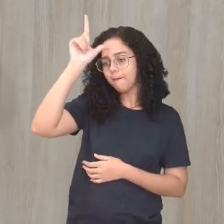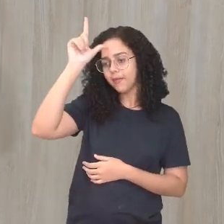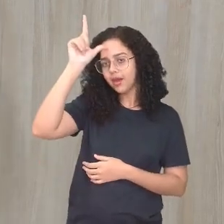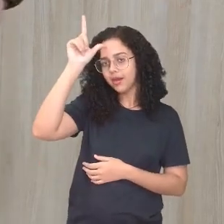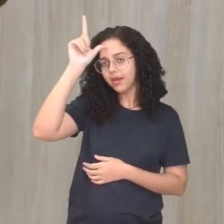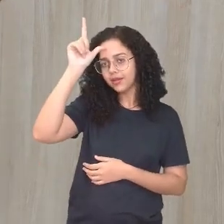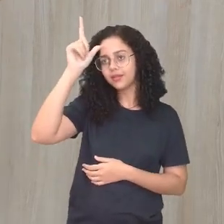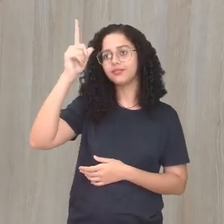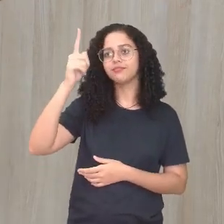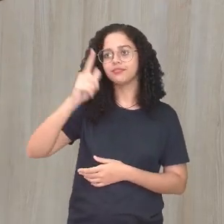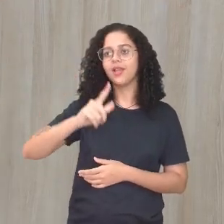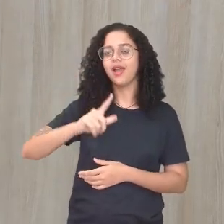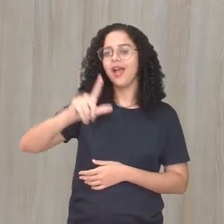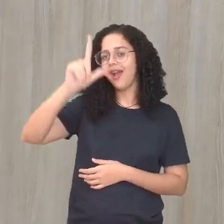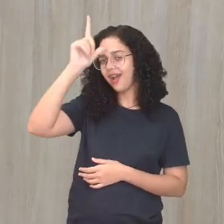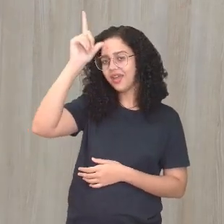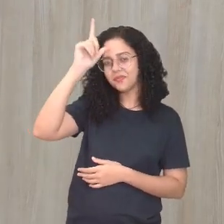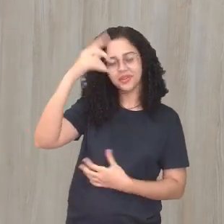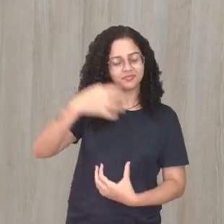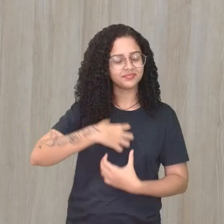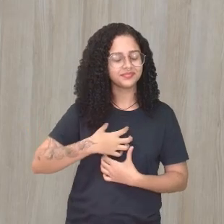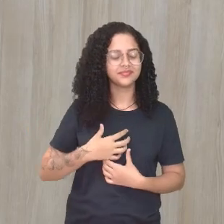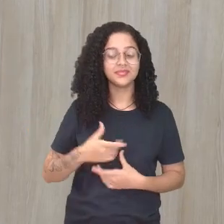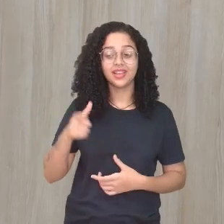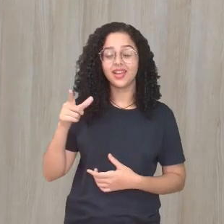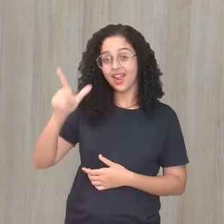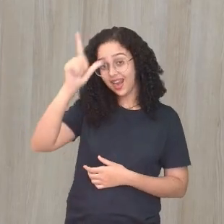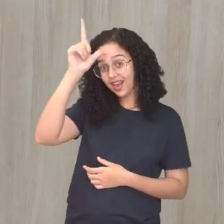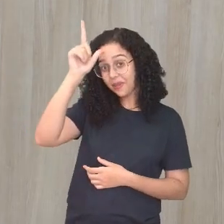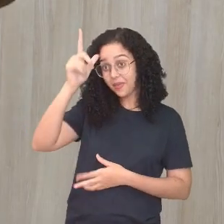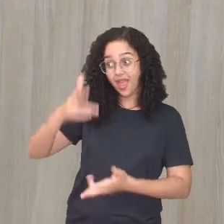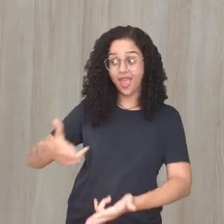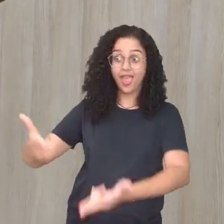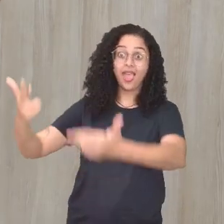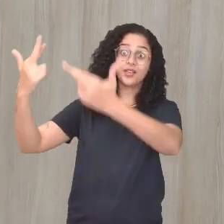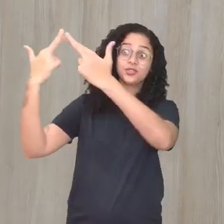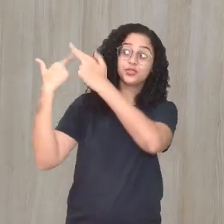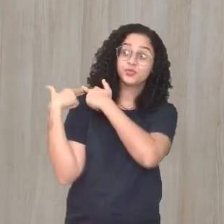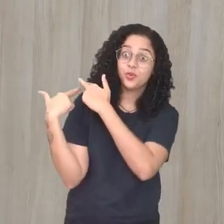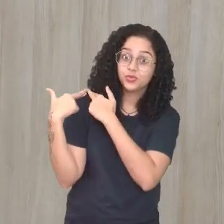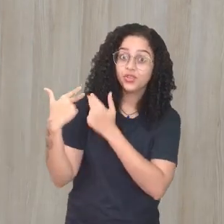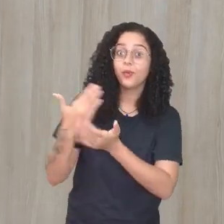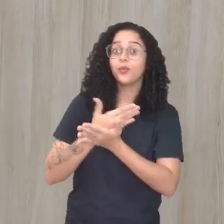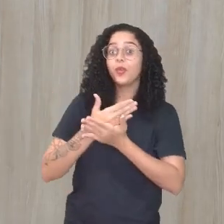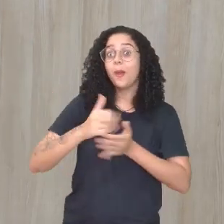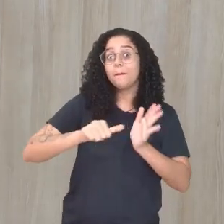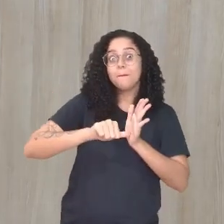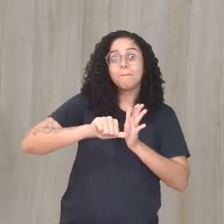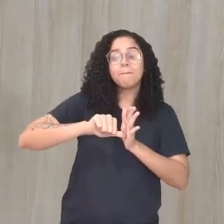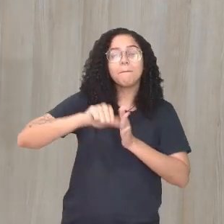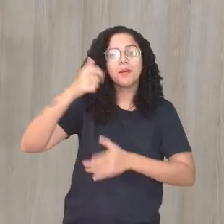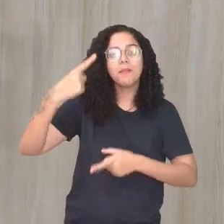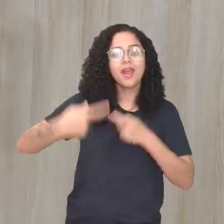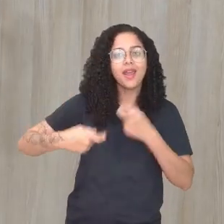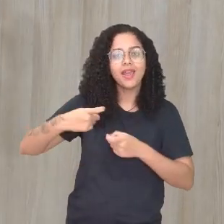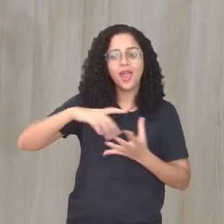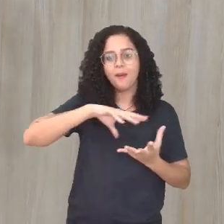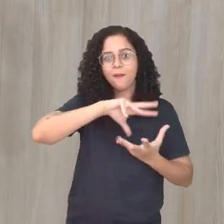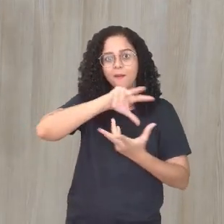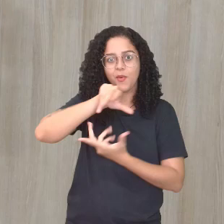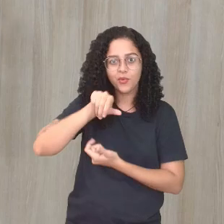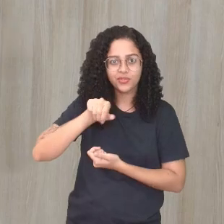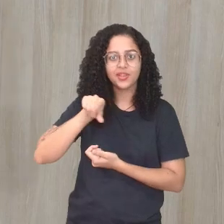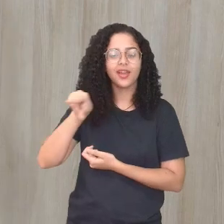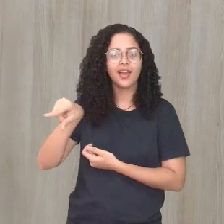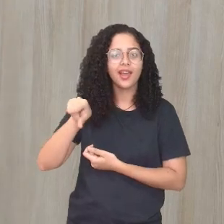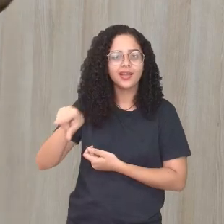saiu arrasada, né? Foi considerada a grande responsável pelo início da Primeira Guerra Mundial e sobre ela